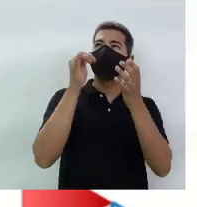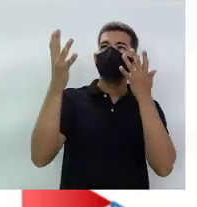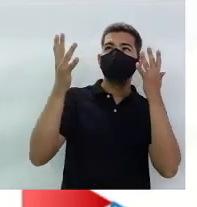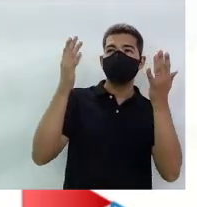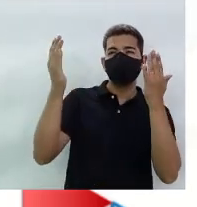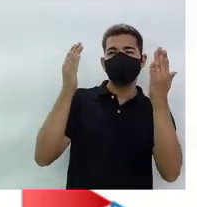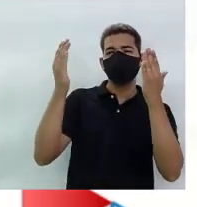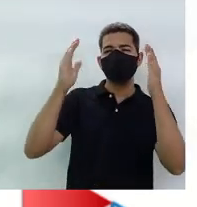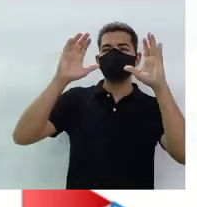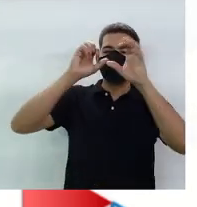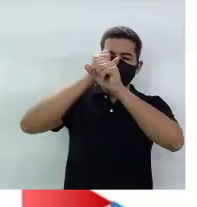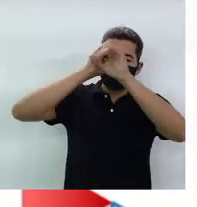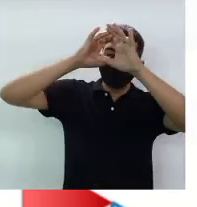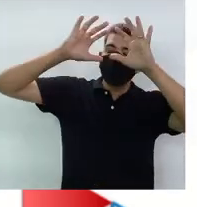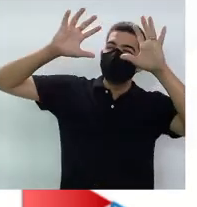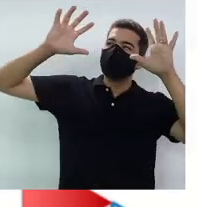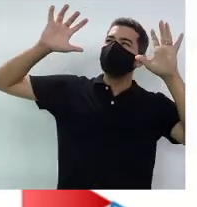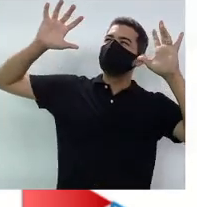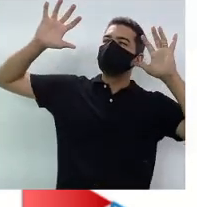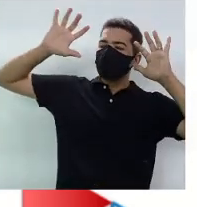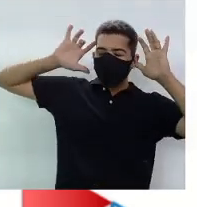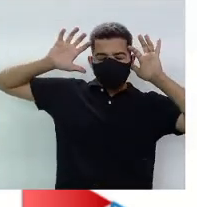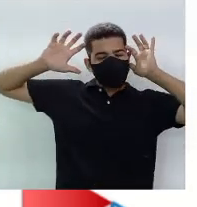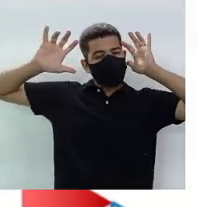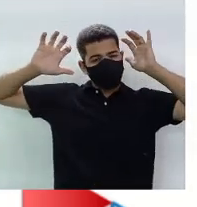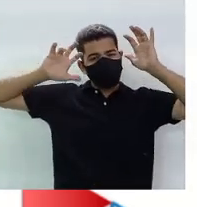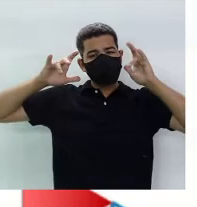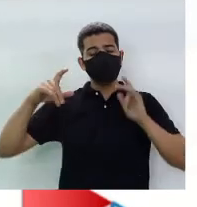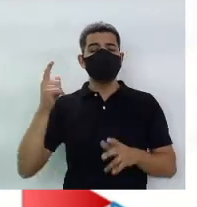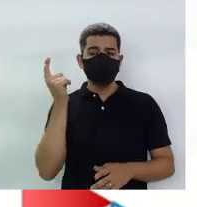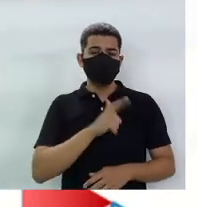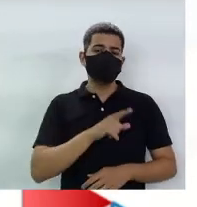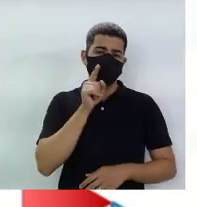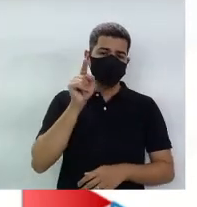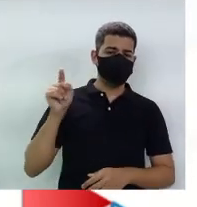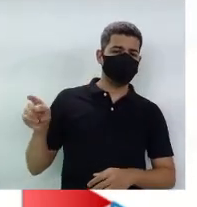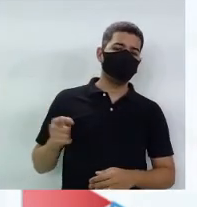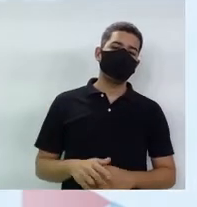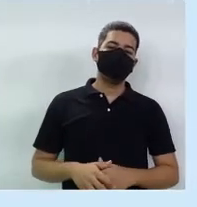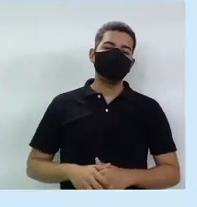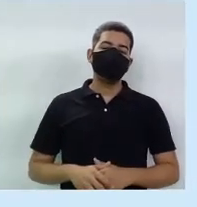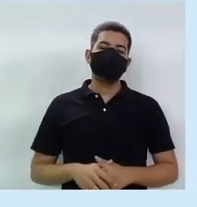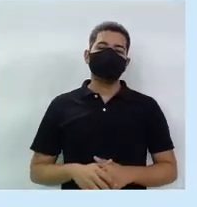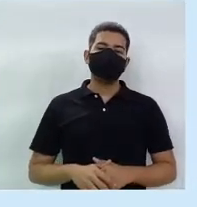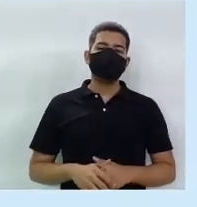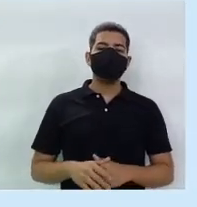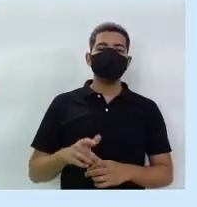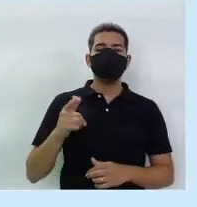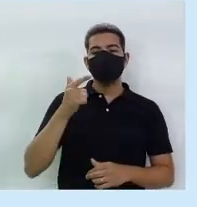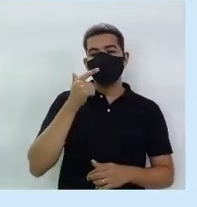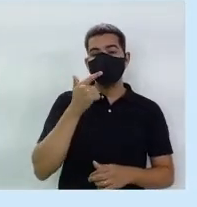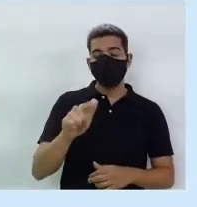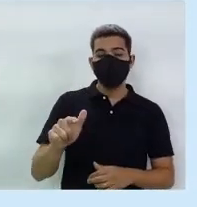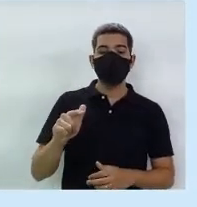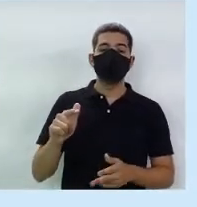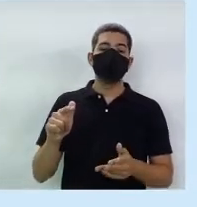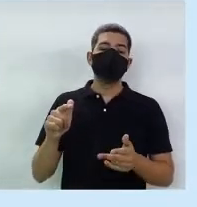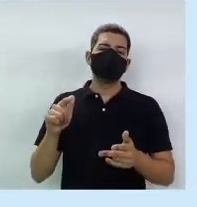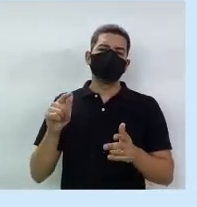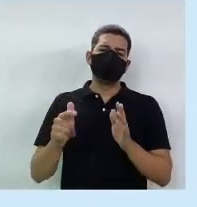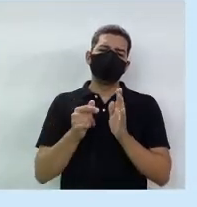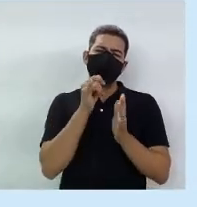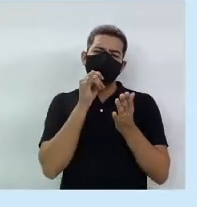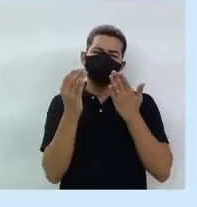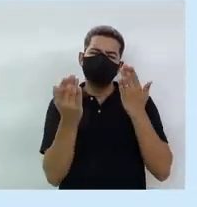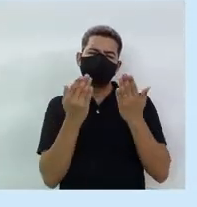explora os recursos da linguagem verbal, criando efeitos surpreendentes à linguagem figurada, um conto, um